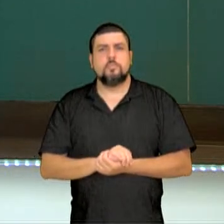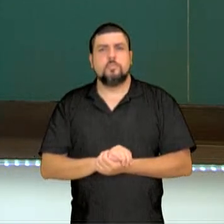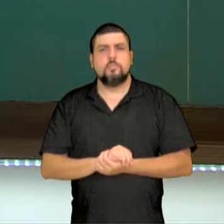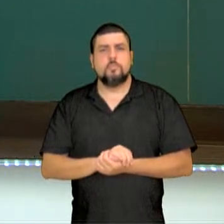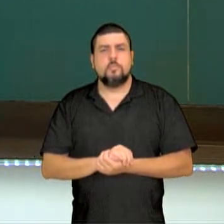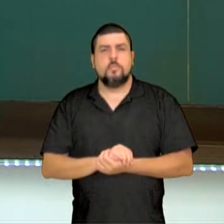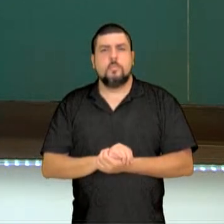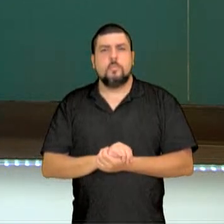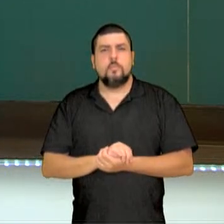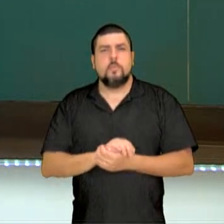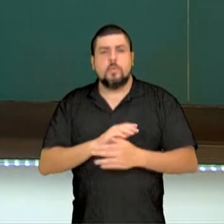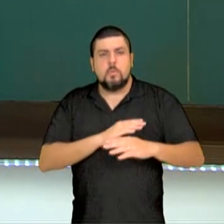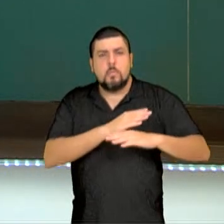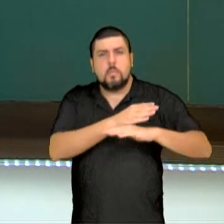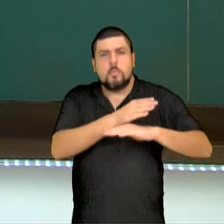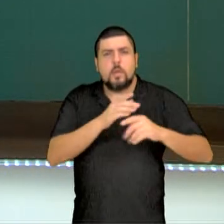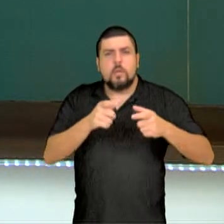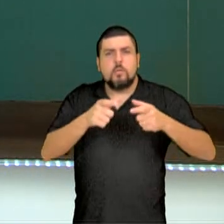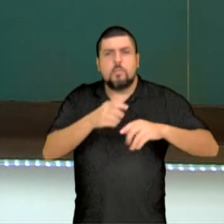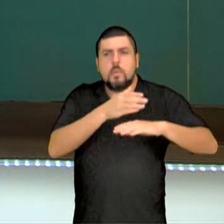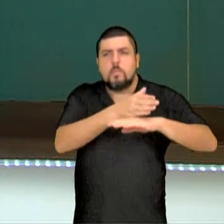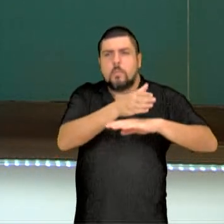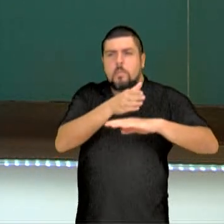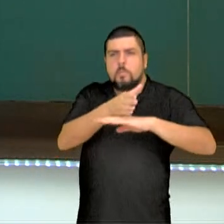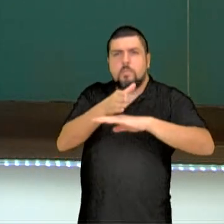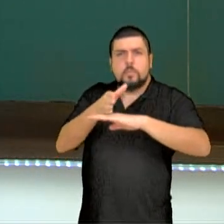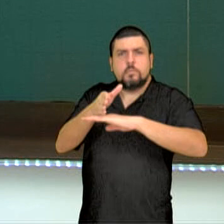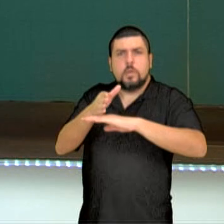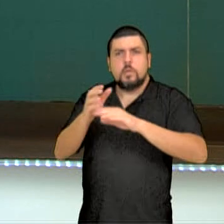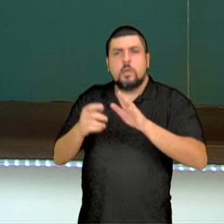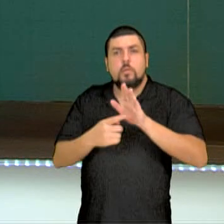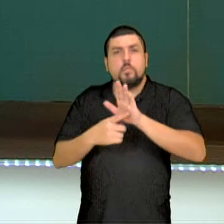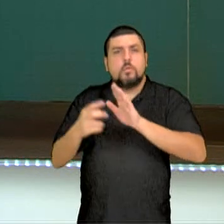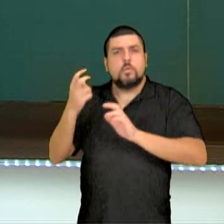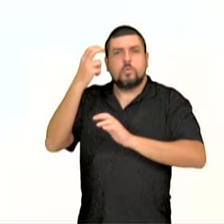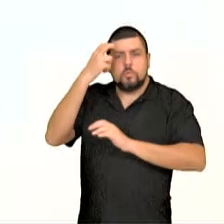respeitada nos ambientes em que ela fosse, por exemplo, se apresentar, né, enfim.